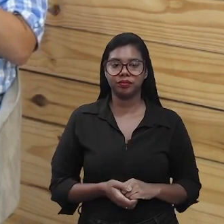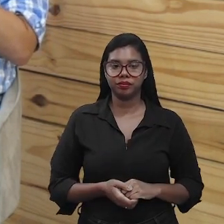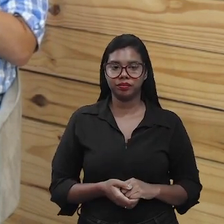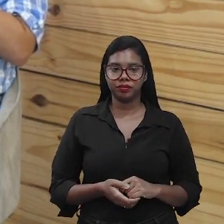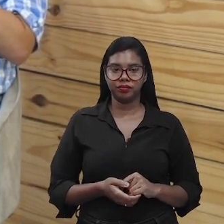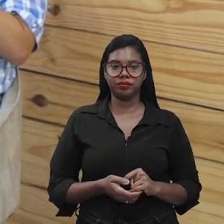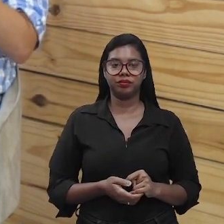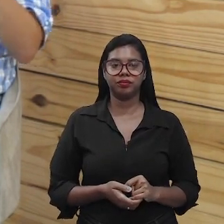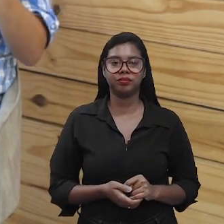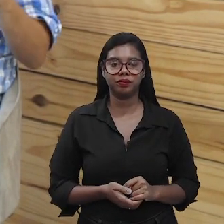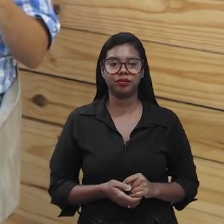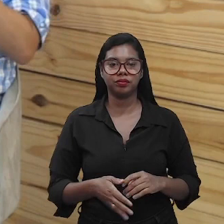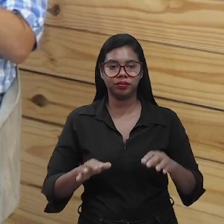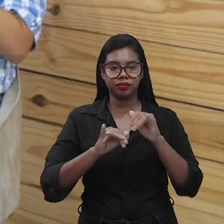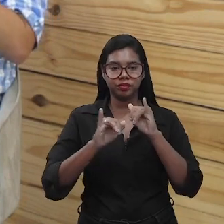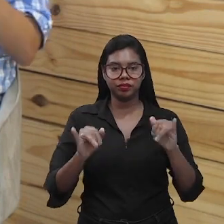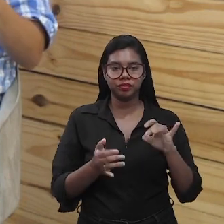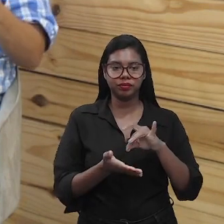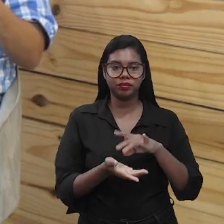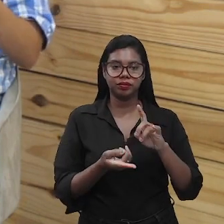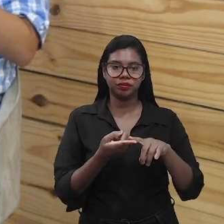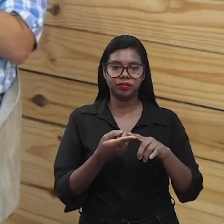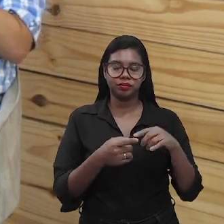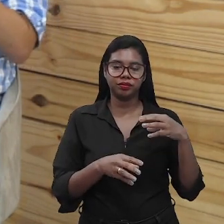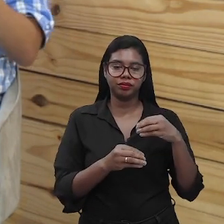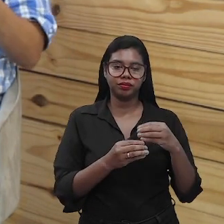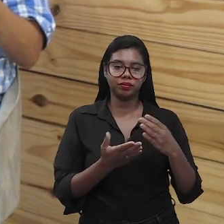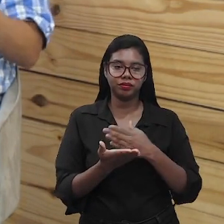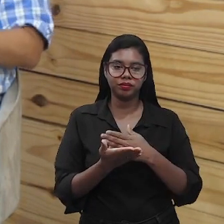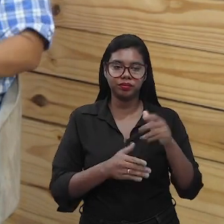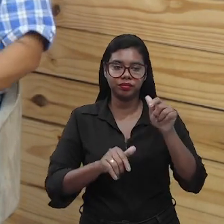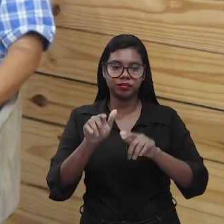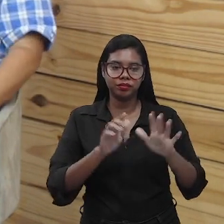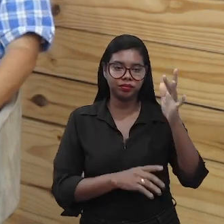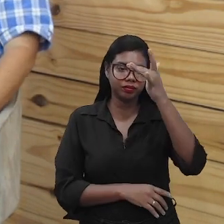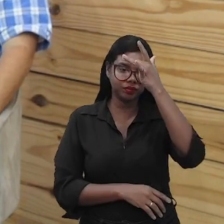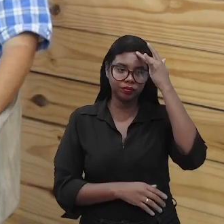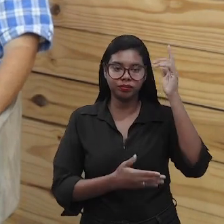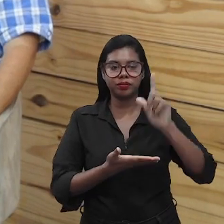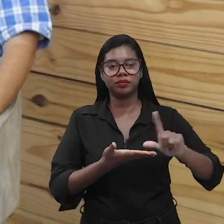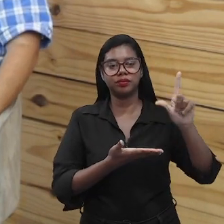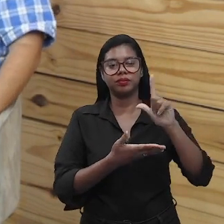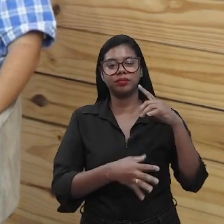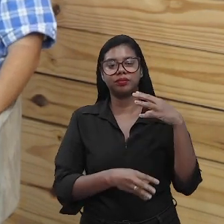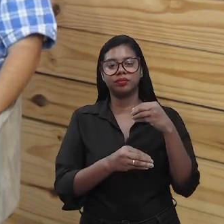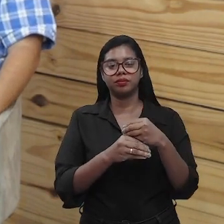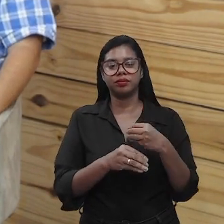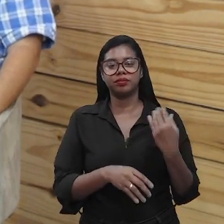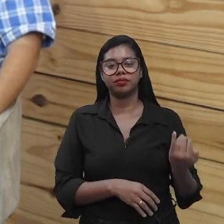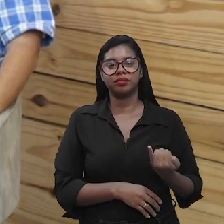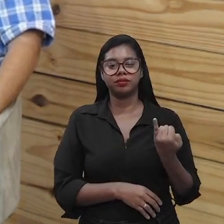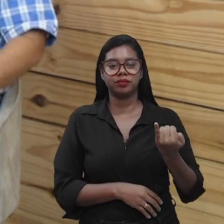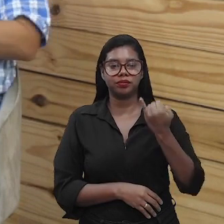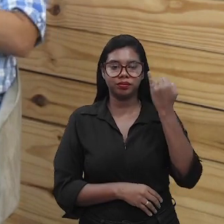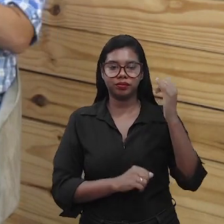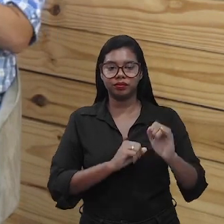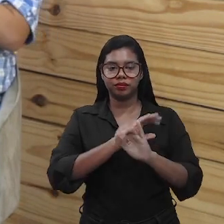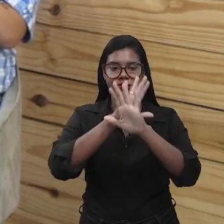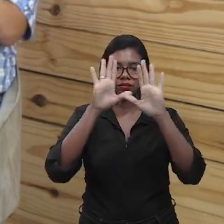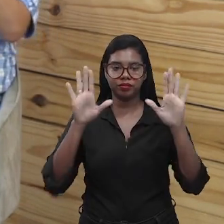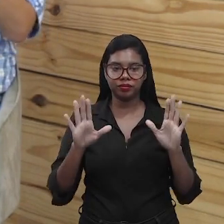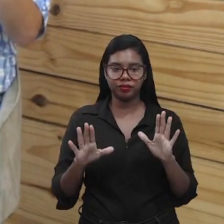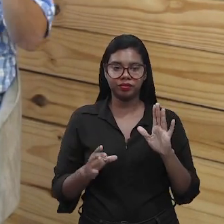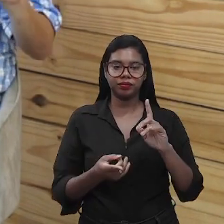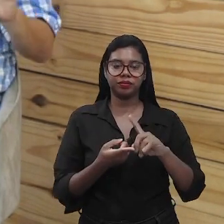quero buscar escritores iniciantes, ou pessoas que gostam de literatura, gostam de leitura. É importante você ter isso claro, o que a gente chama de persona.